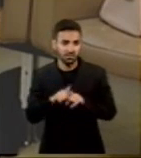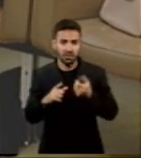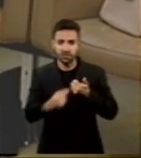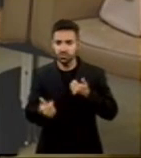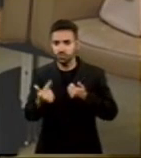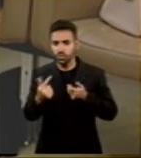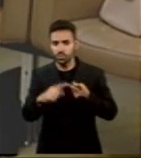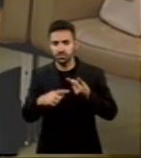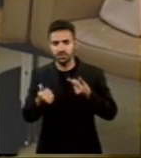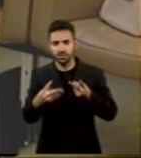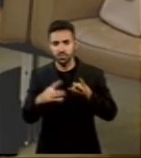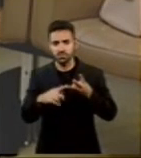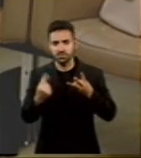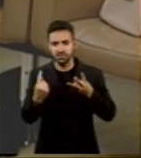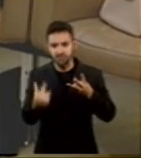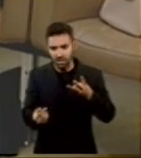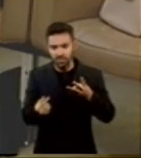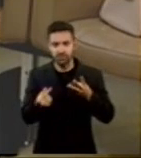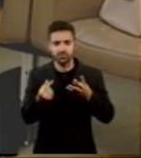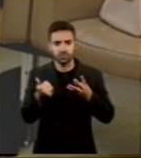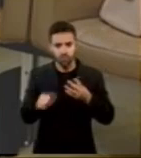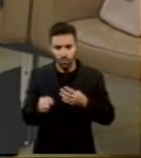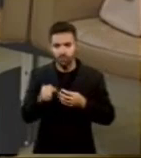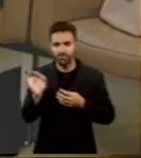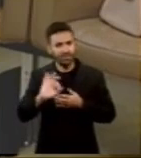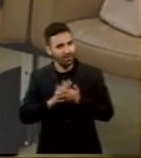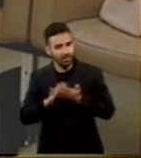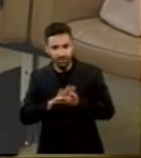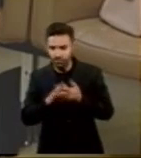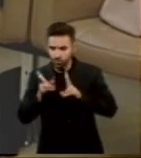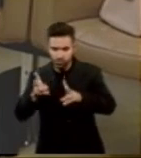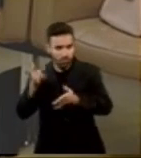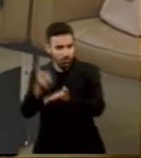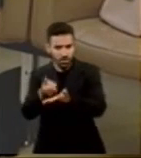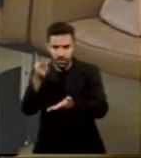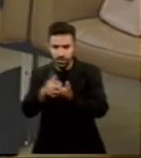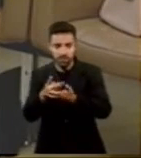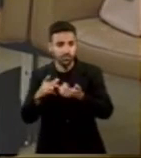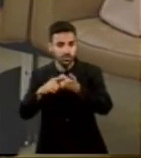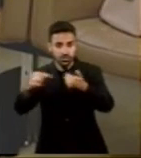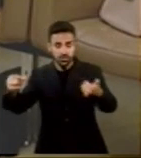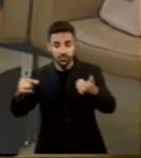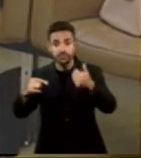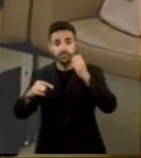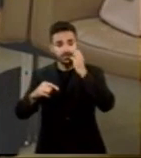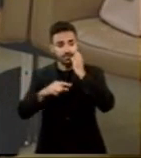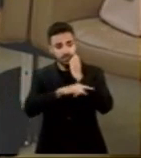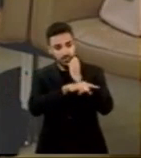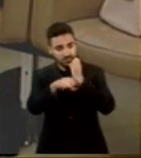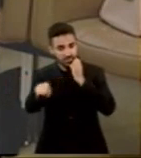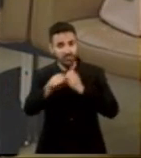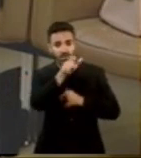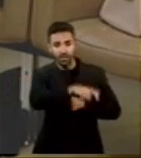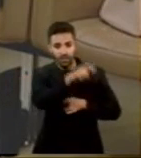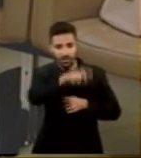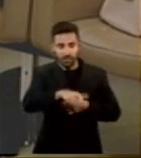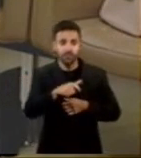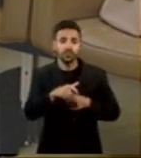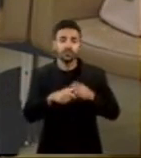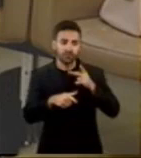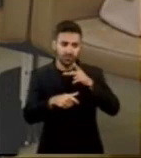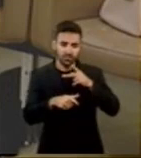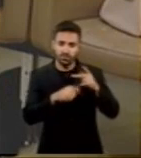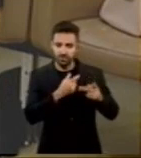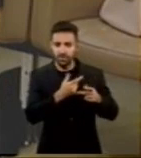o artigo 14, nem o 17, nem o 18. Enfim, os colegas que estão como amigos da corte também vão declinar sobre